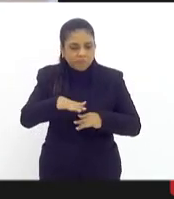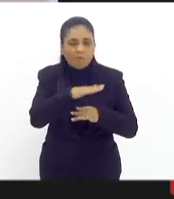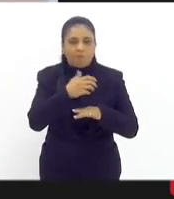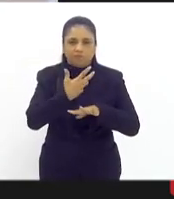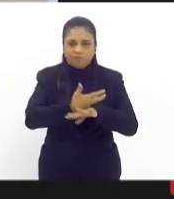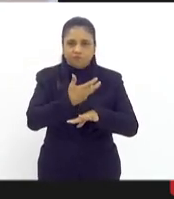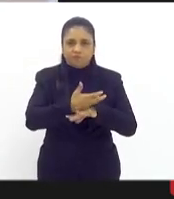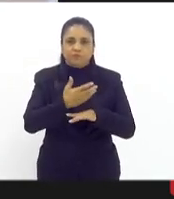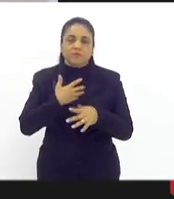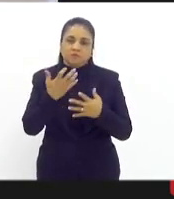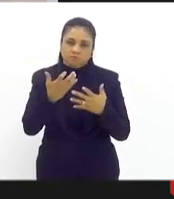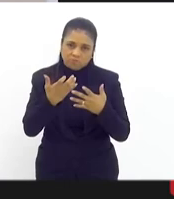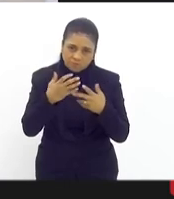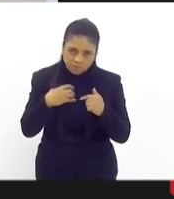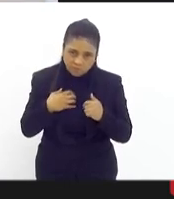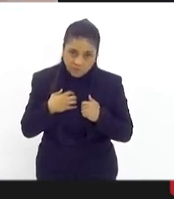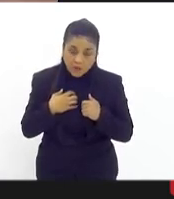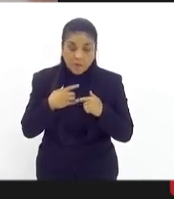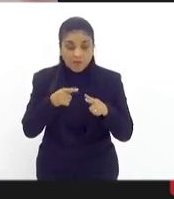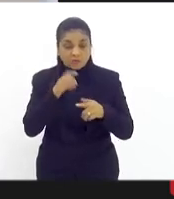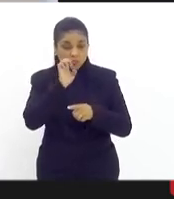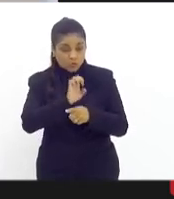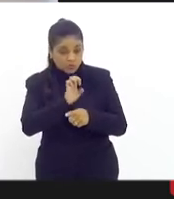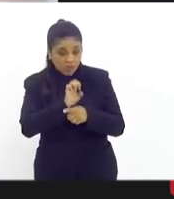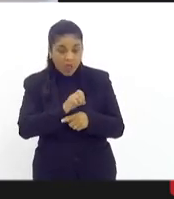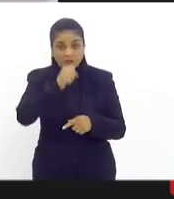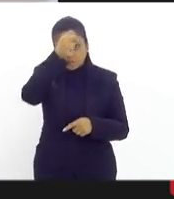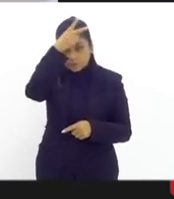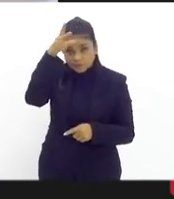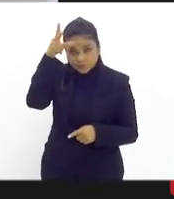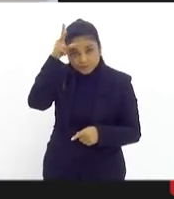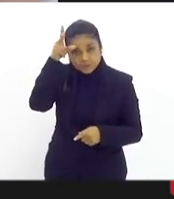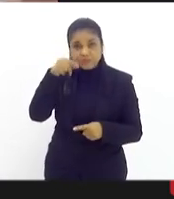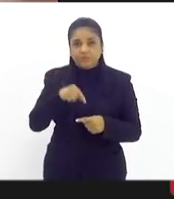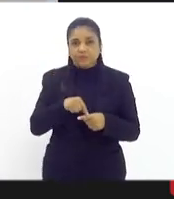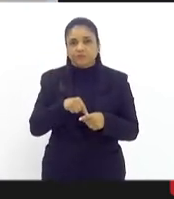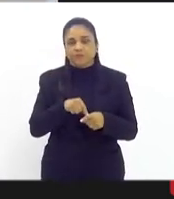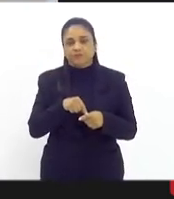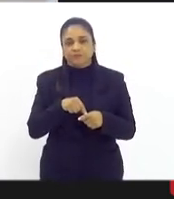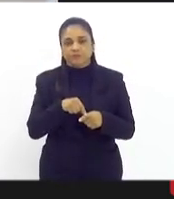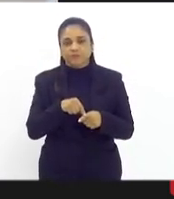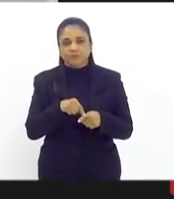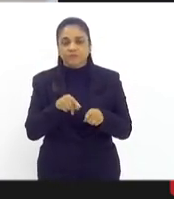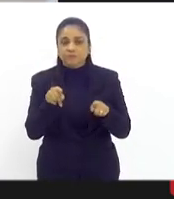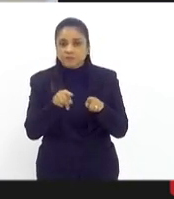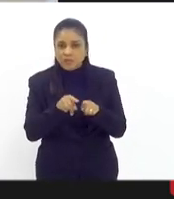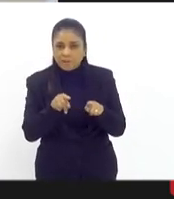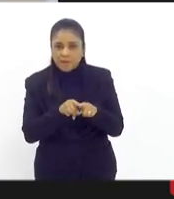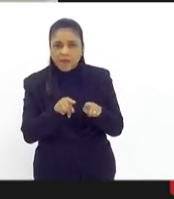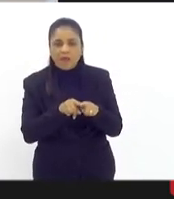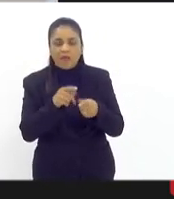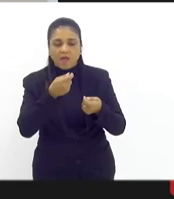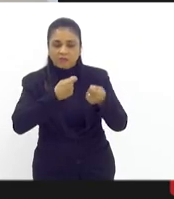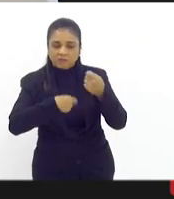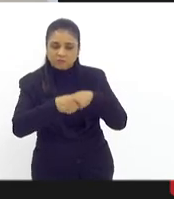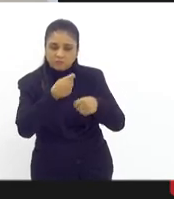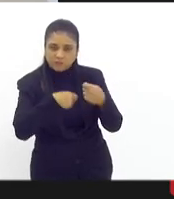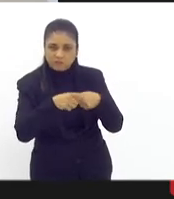queremos. Mas o Estado, enquanto executor, o município, né, as redes, cada uma com a sua administração